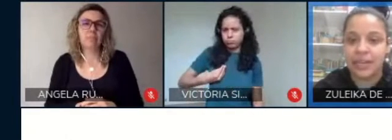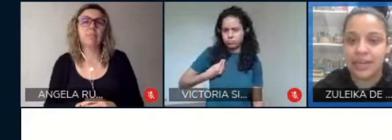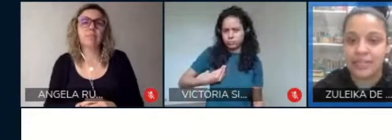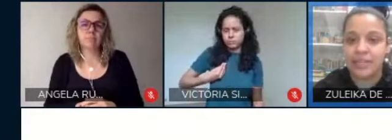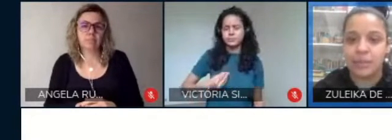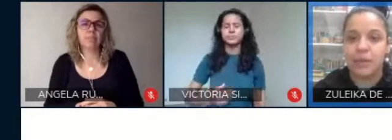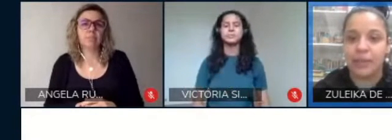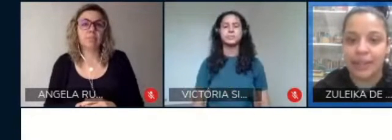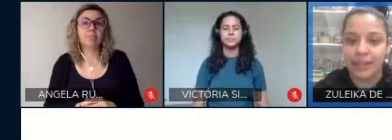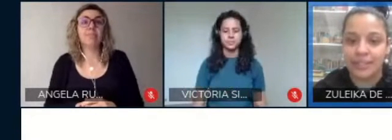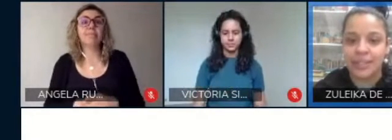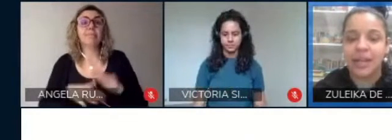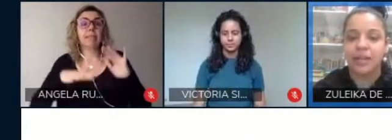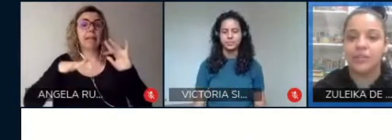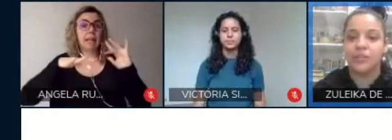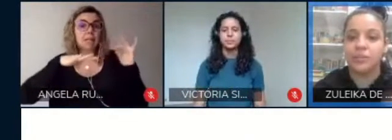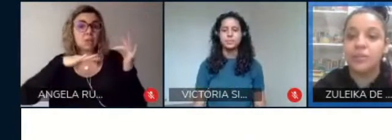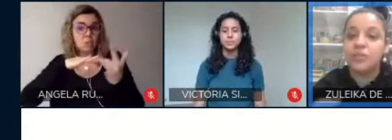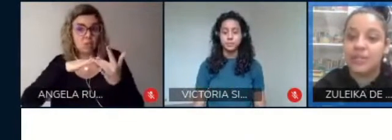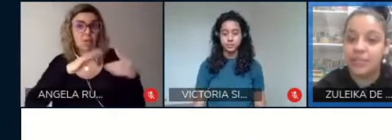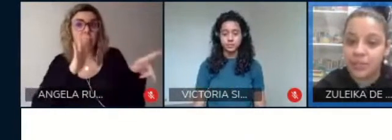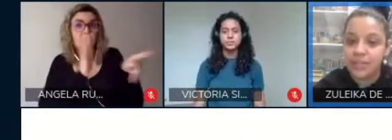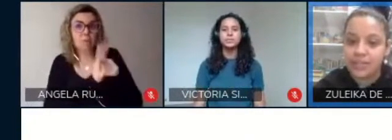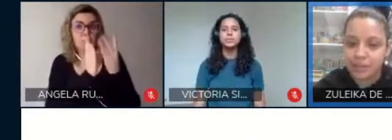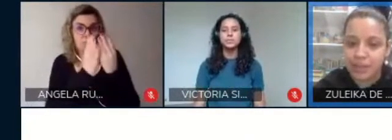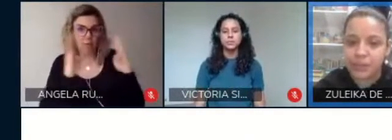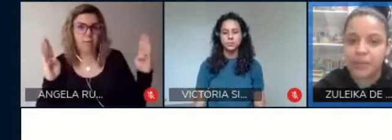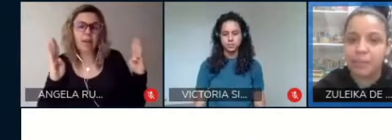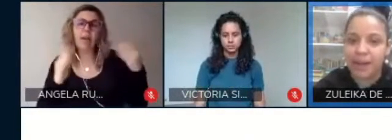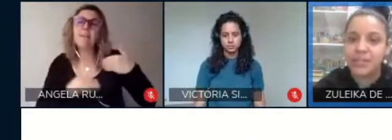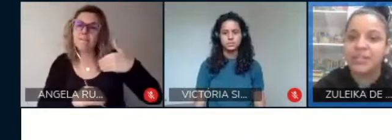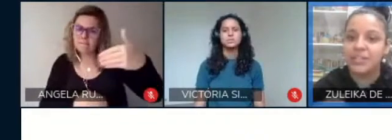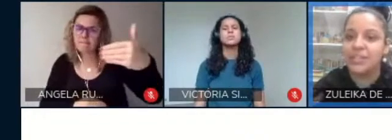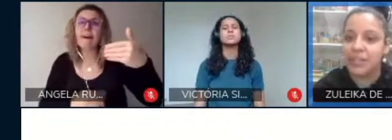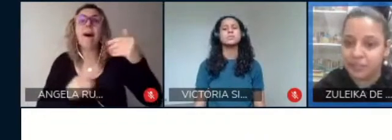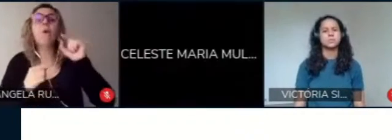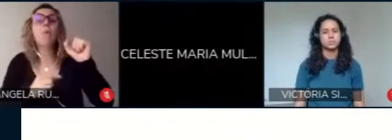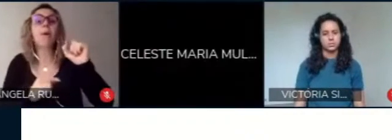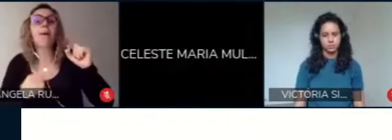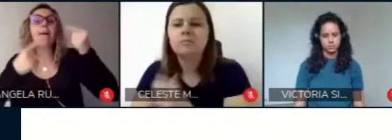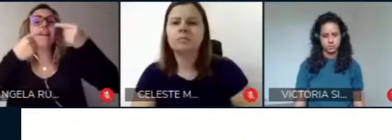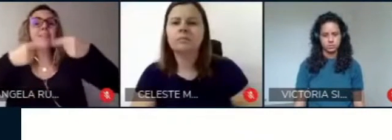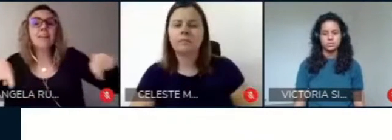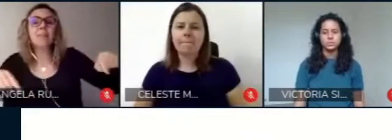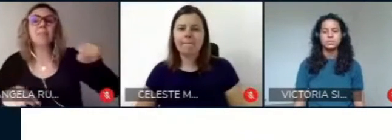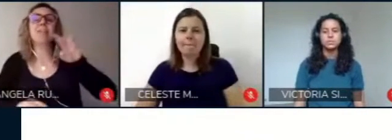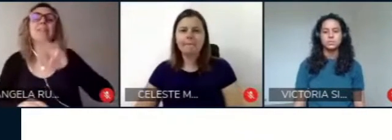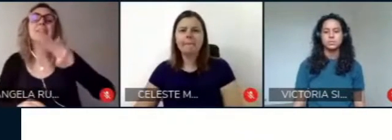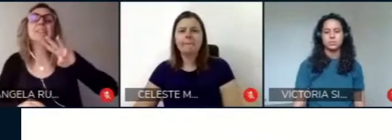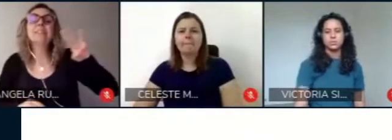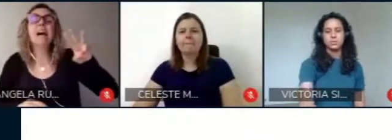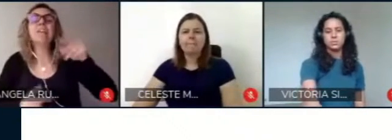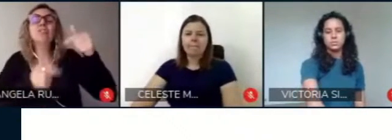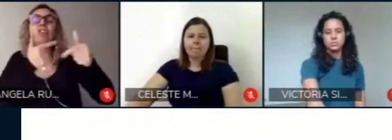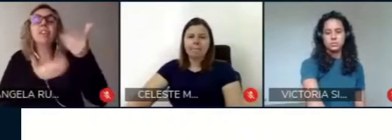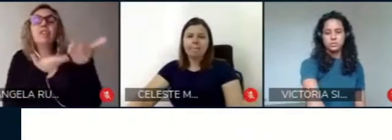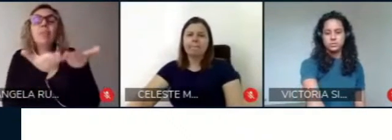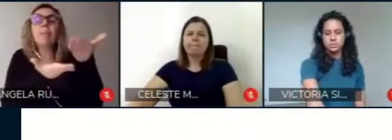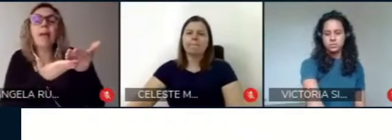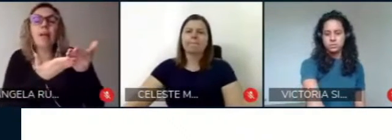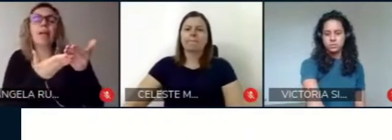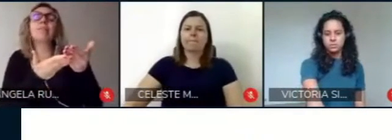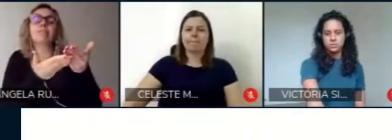vocês que nas redes sociais das bibliotecas nós vamos fazer o lançamento da página de serviços de cada uma